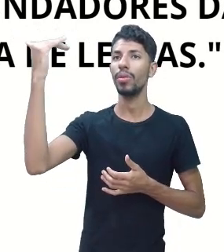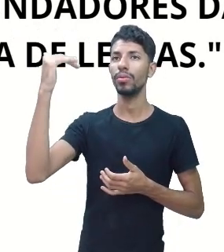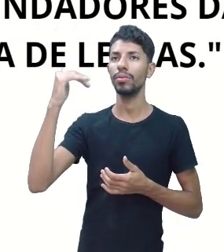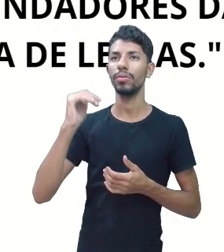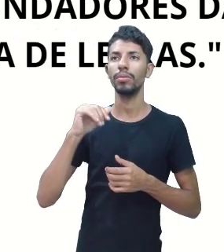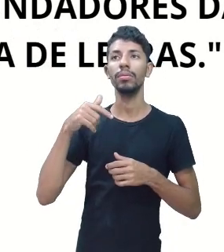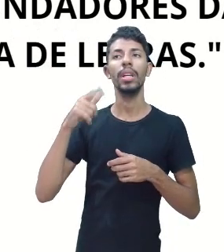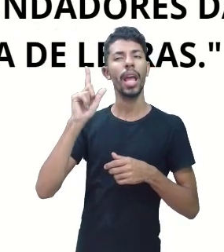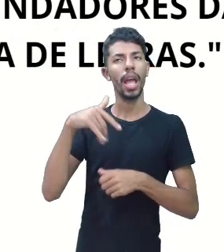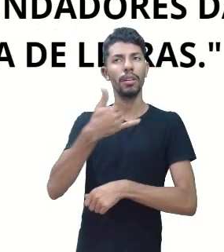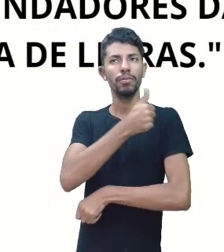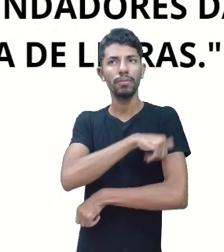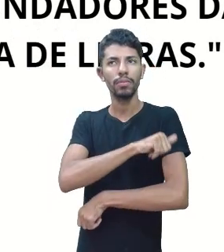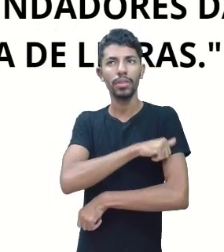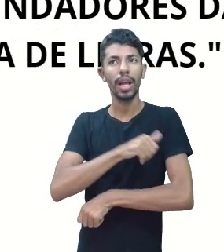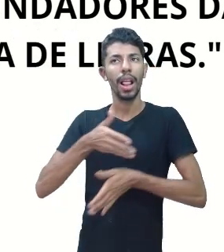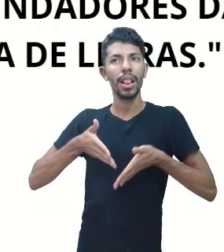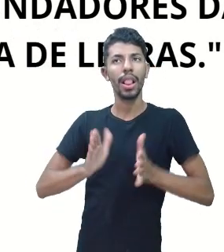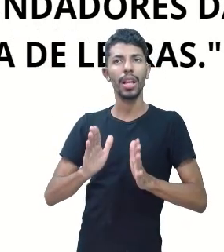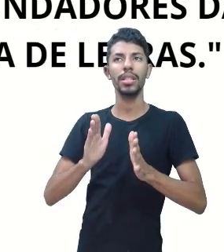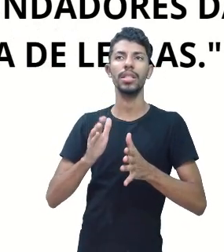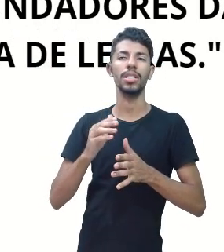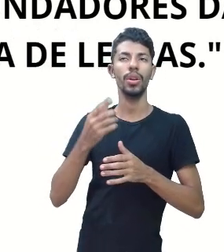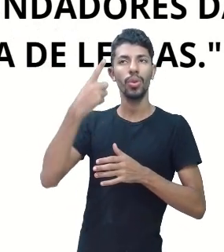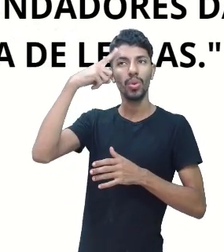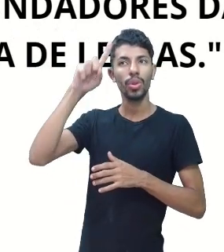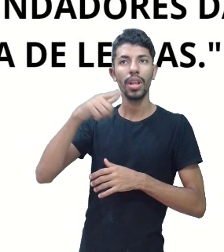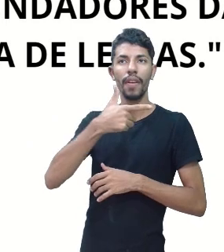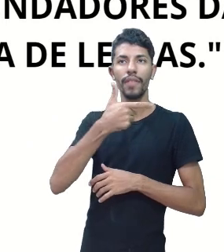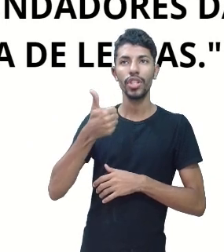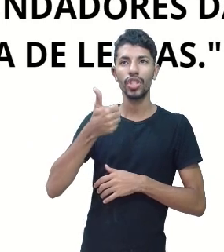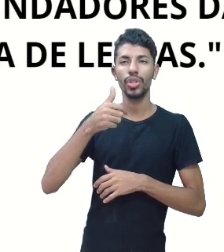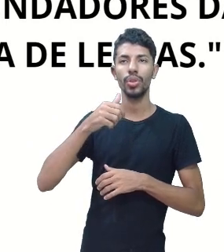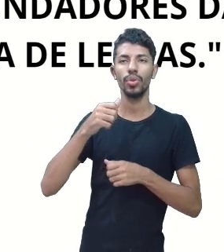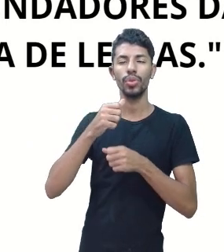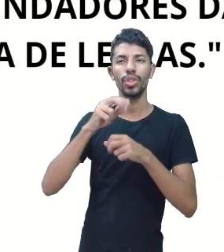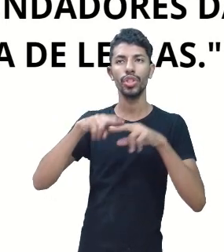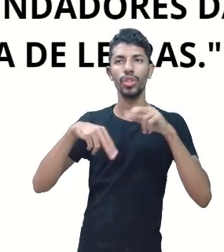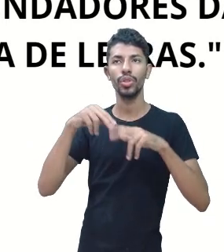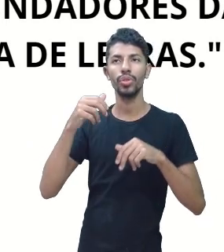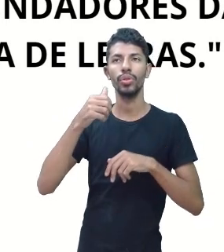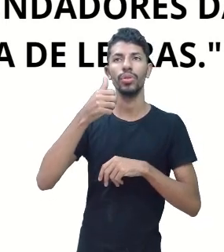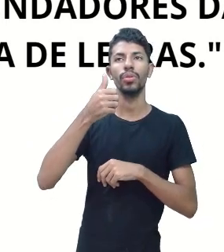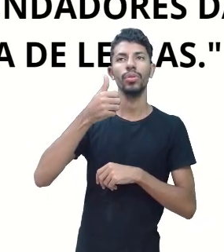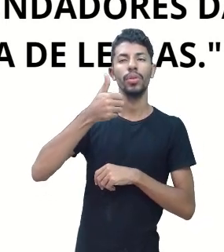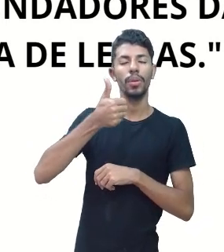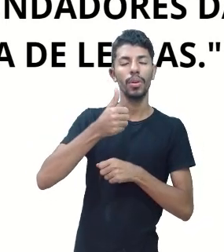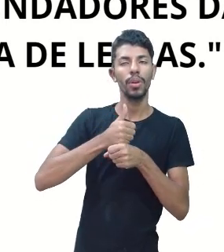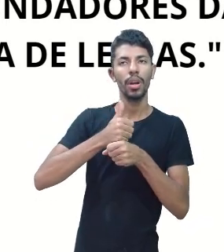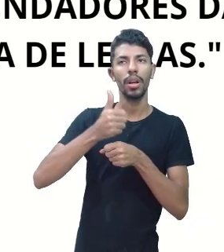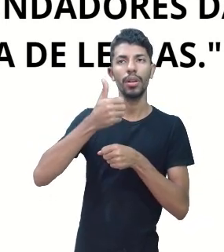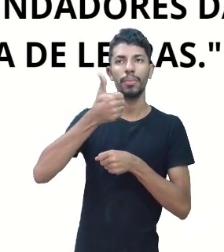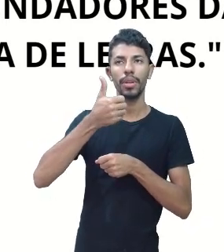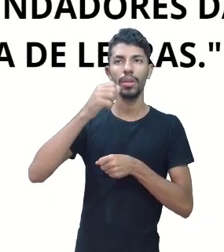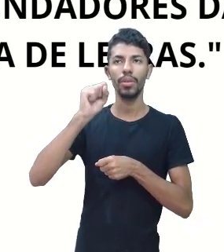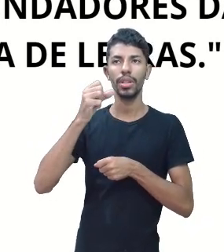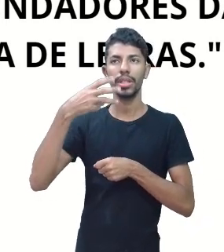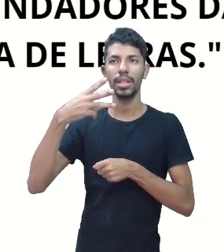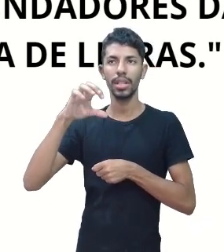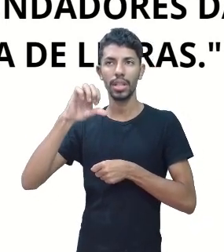nasceu no dia 21 de junho de 1839 e faleceu no Rio de Janeiro no dia 29 de setembro